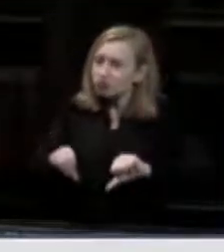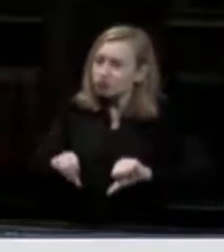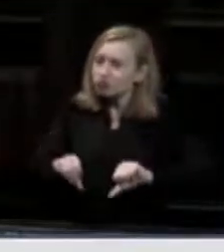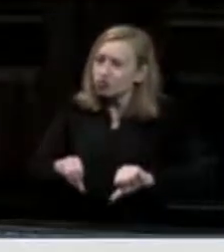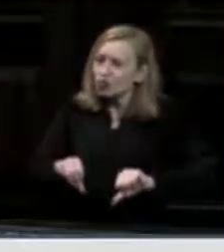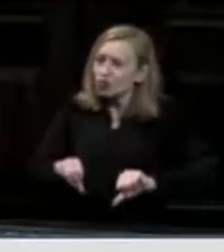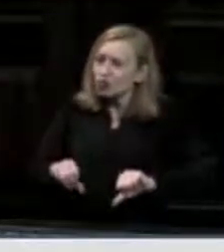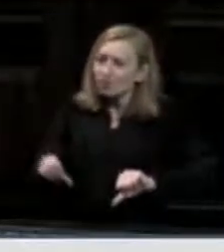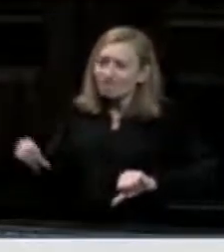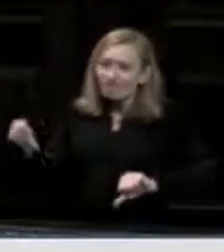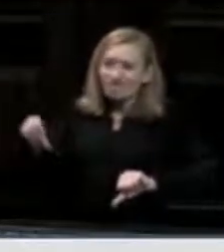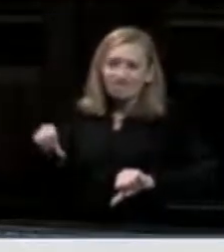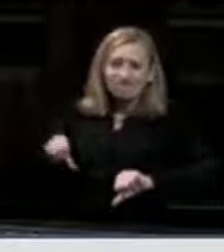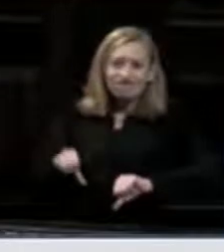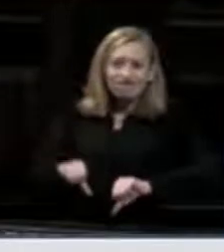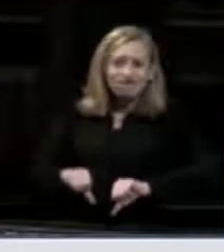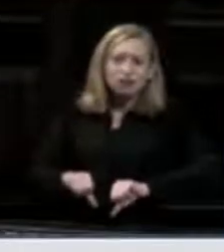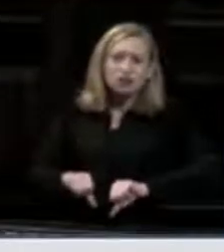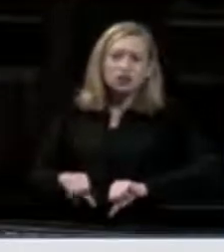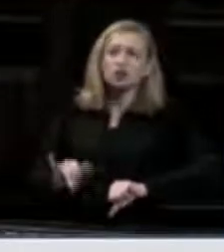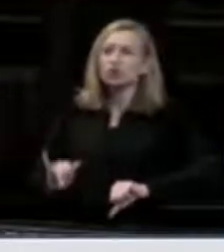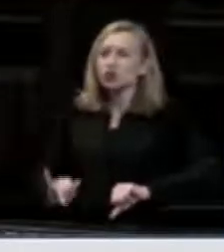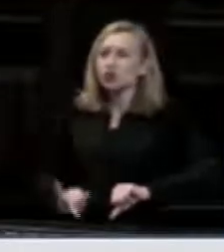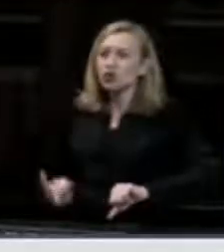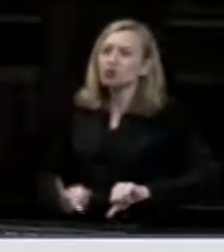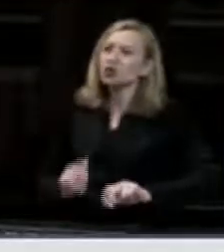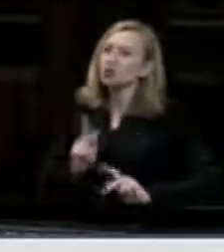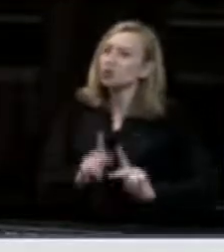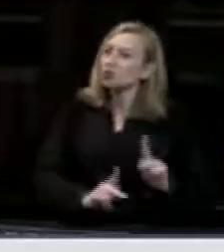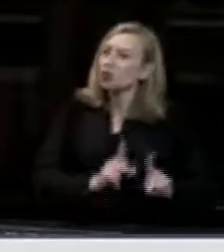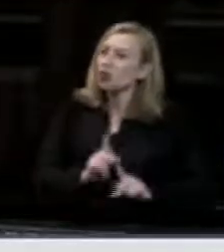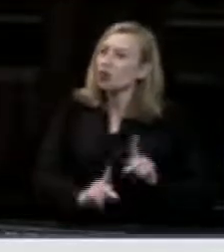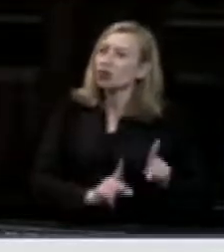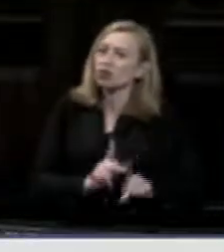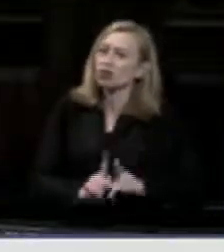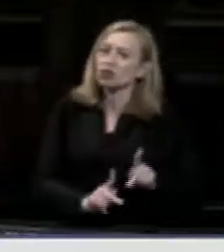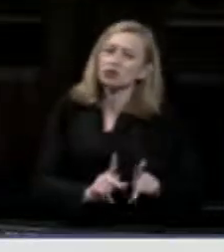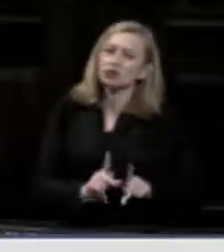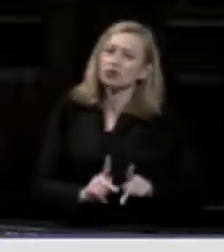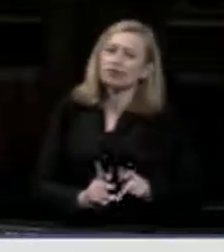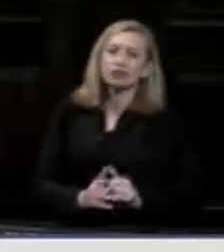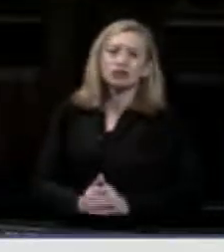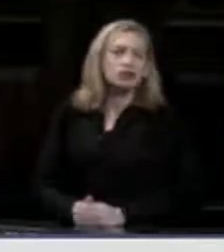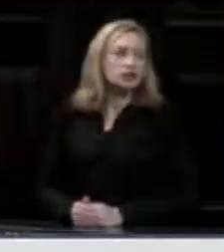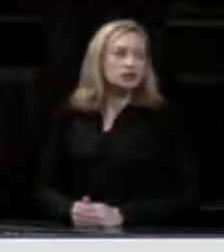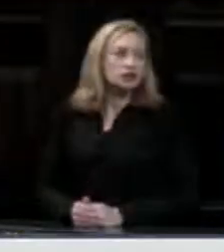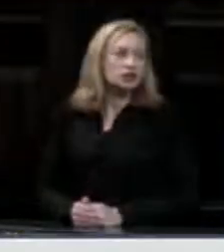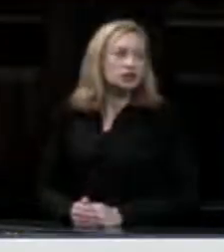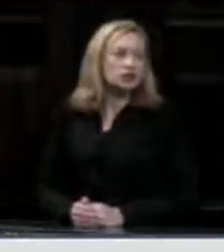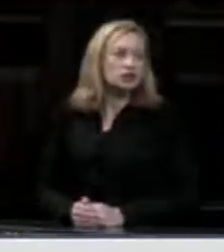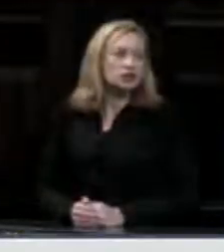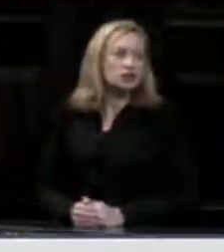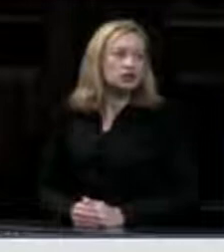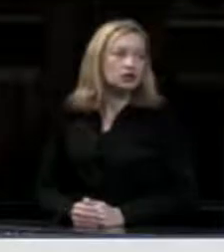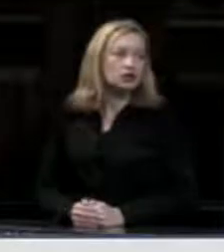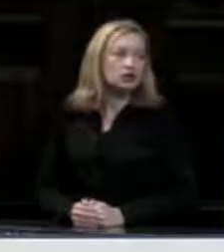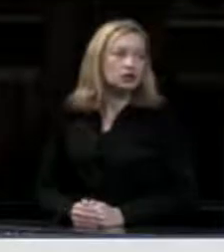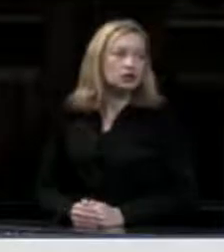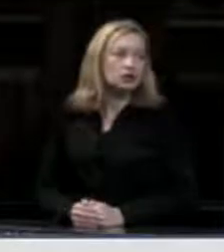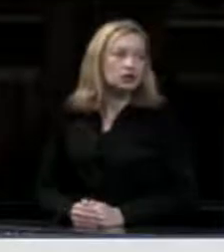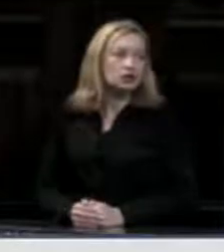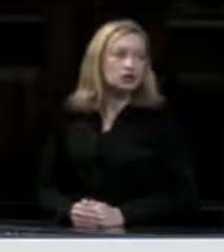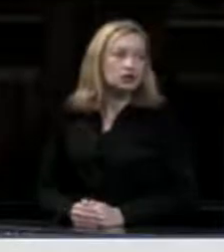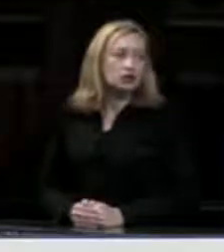para o sofrimento da população, onde foram introduzidas essas